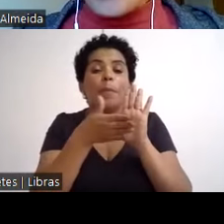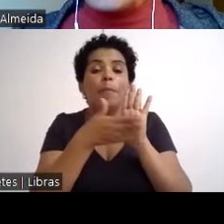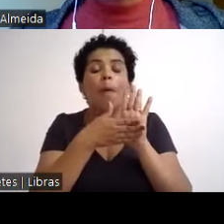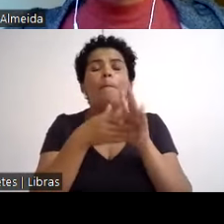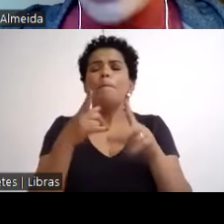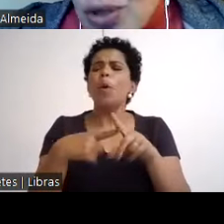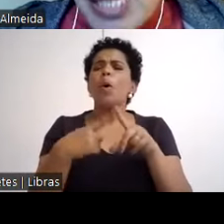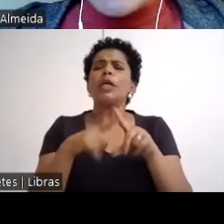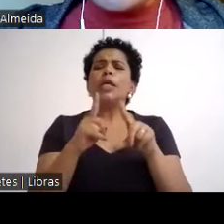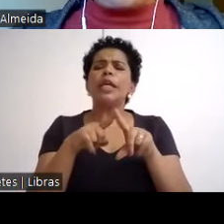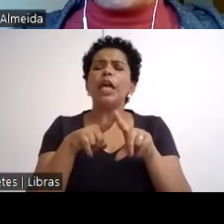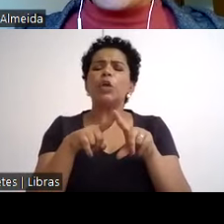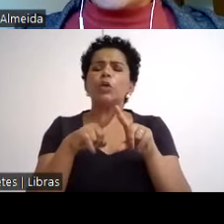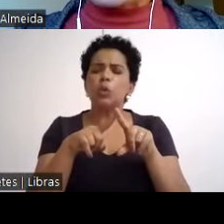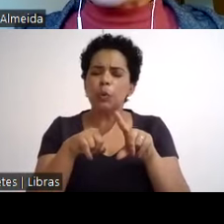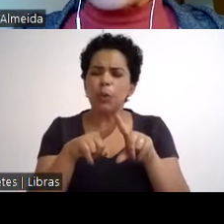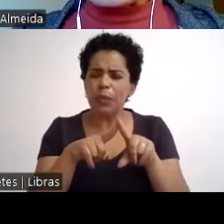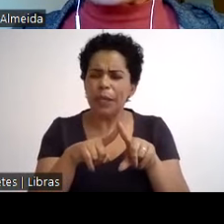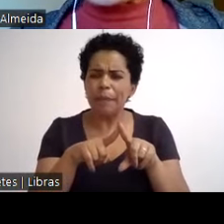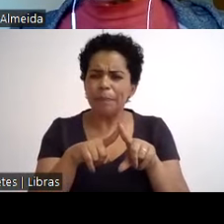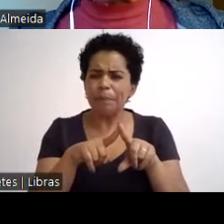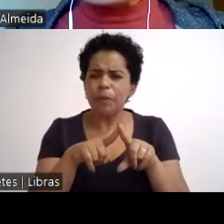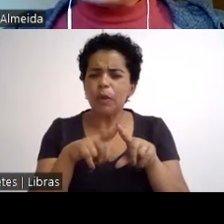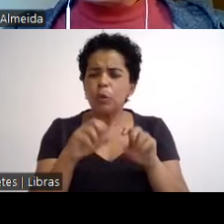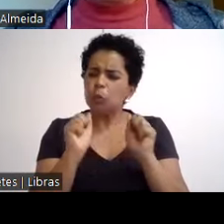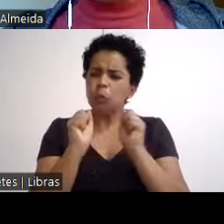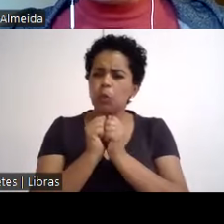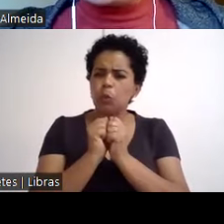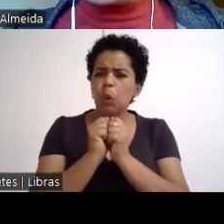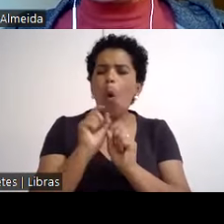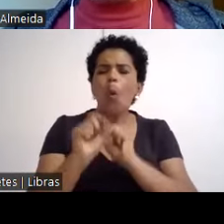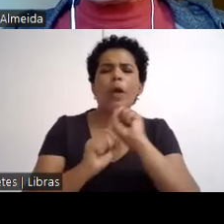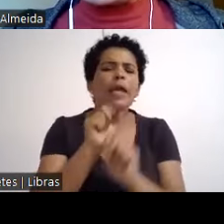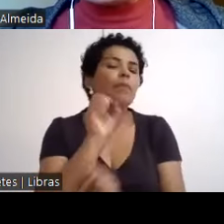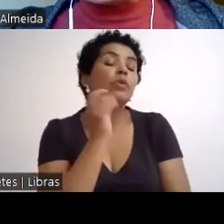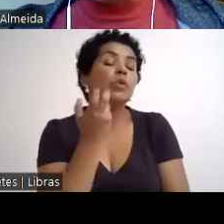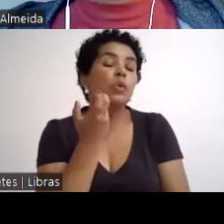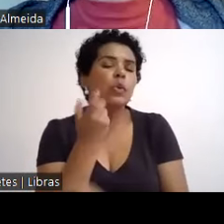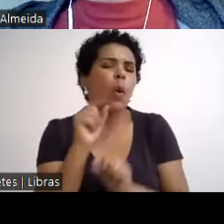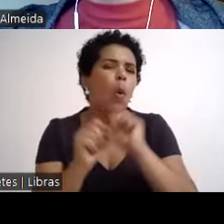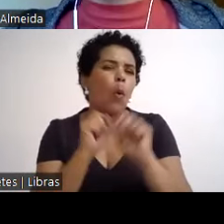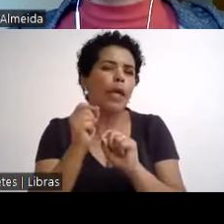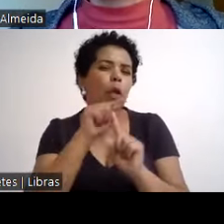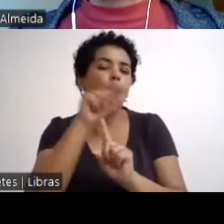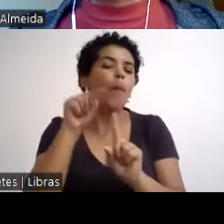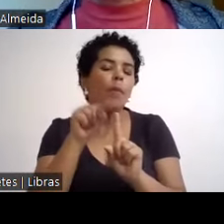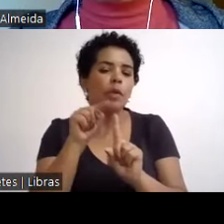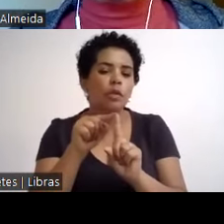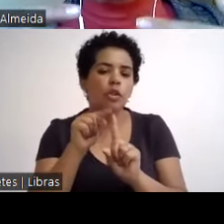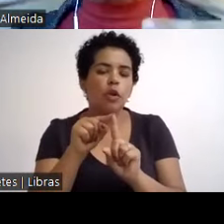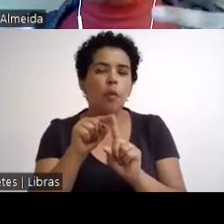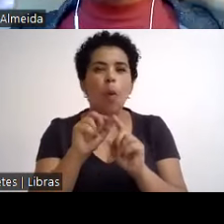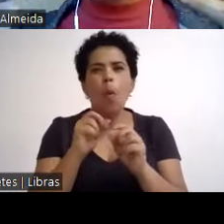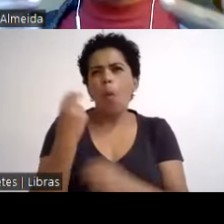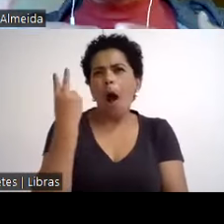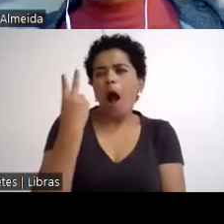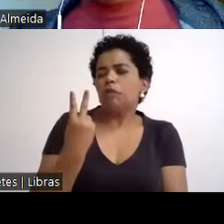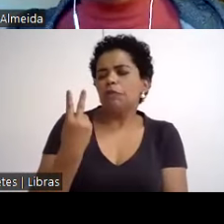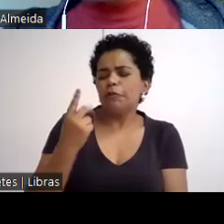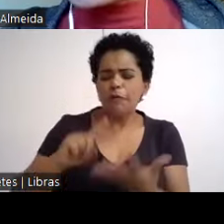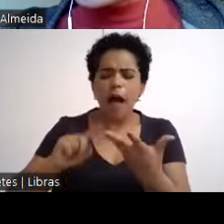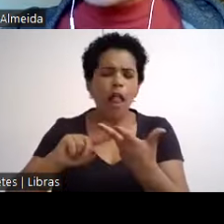juntos, o que nós queremos, quais são os valores inegociáveis desse grupo, o que é que a gente